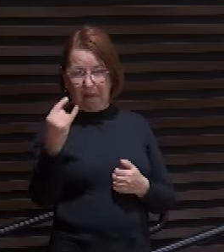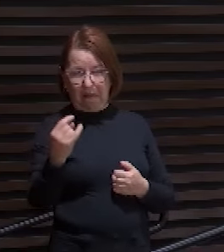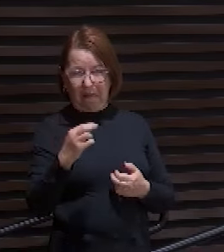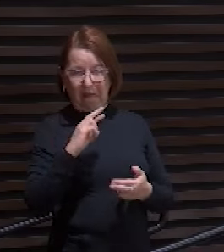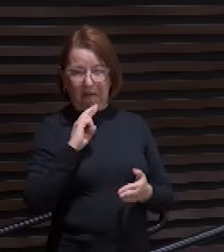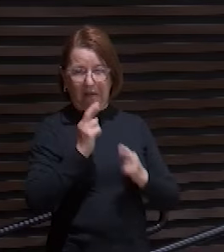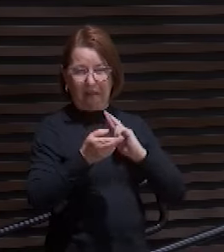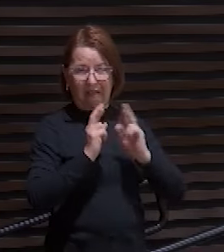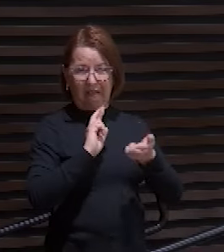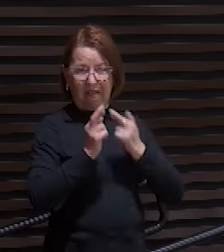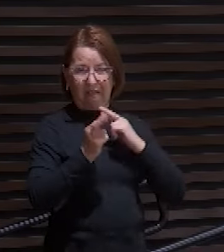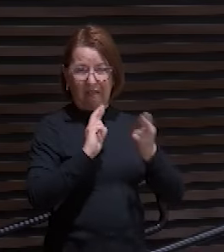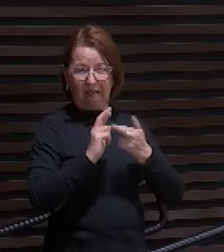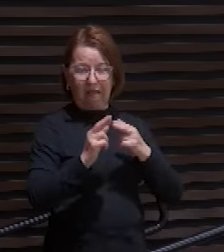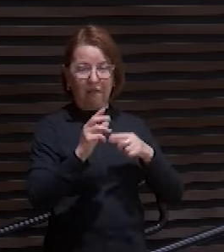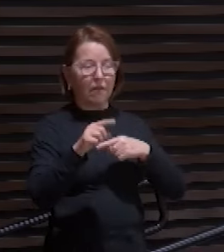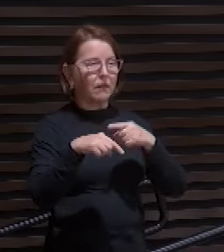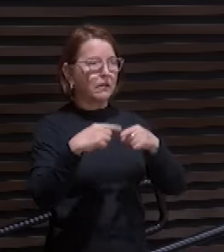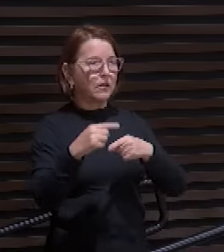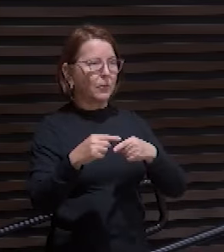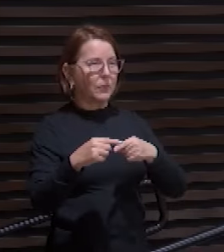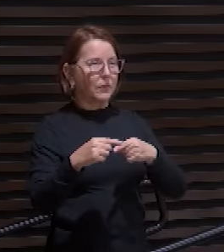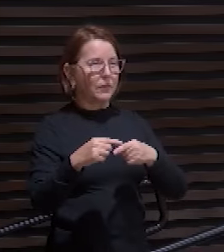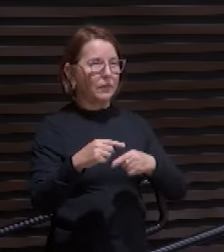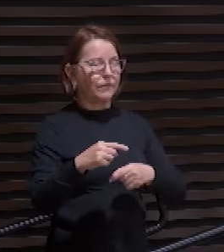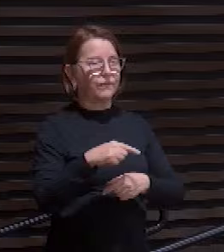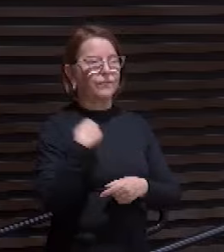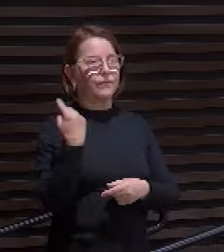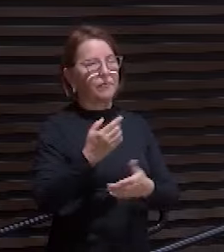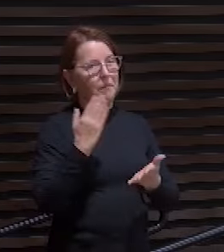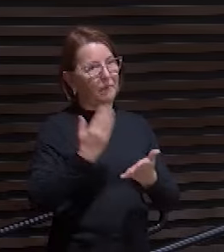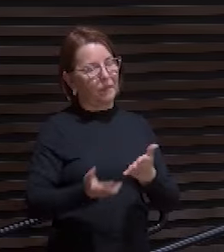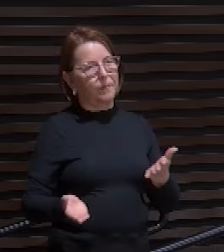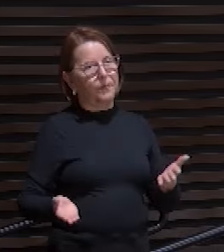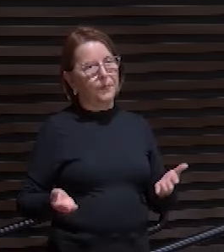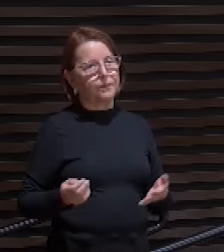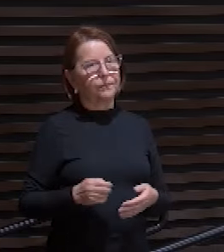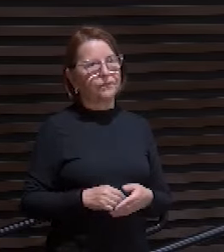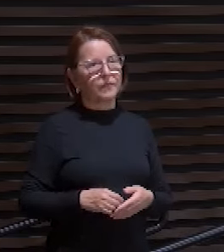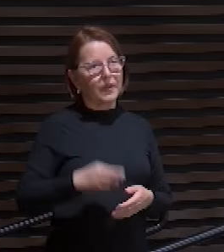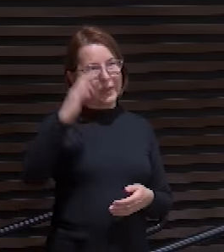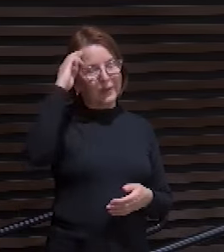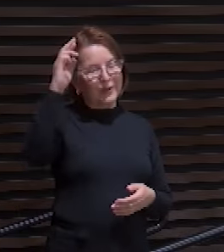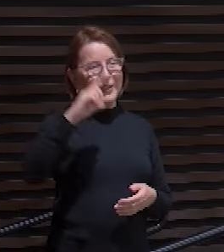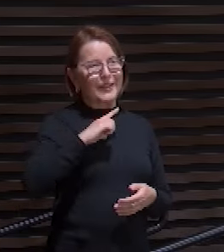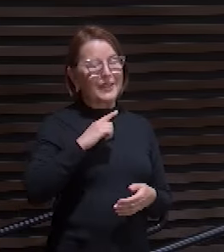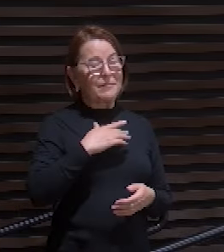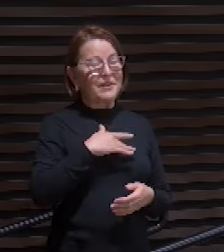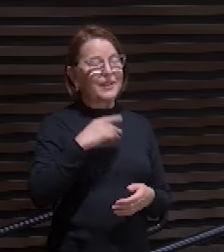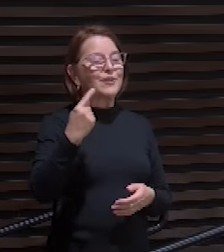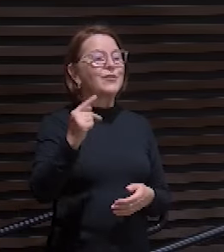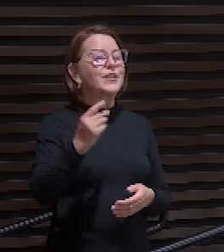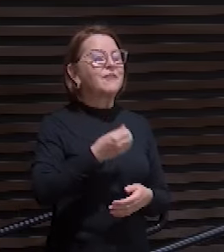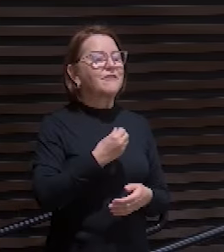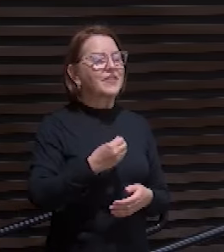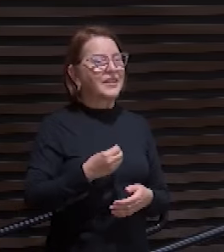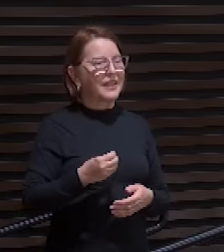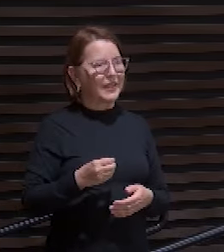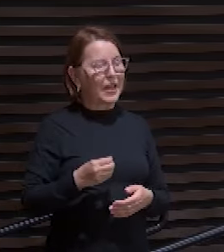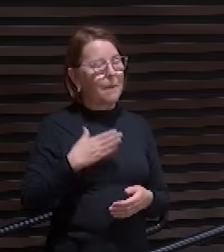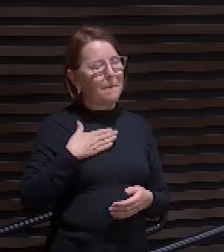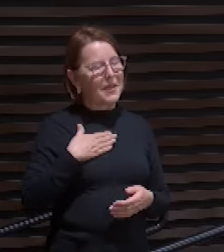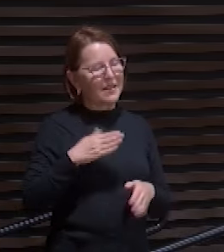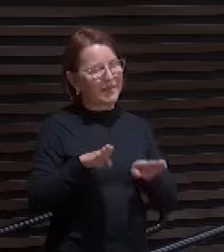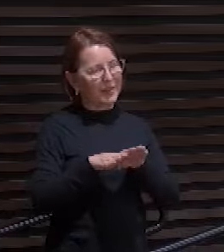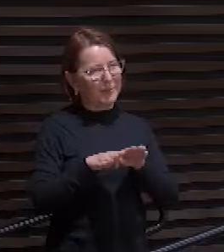e daqui a pouco nós estamos perdidos. Que o Senhor tenha misericórdia da sua vida, meu irmão, e da minha também,